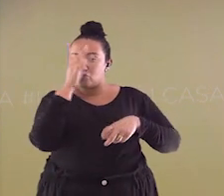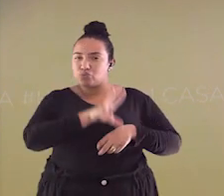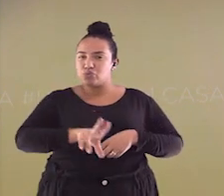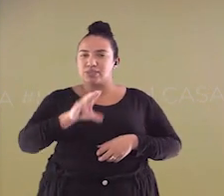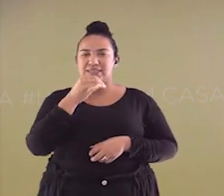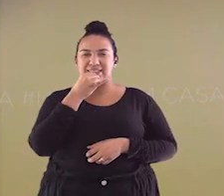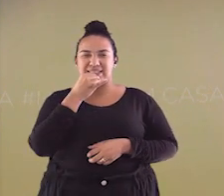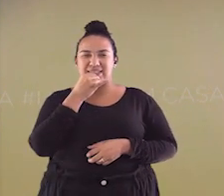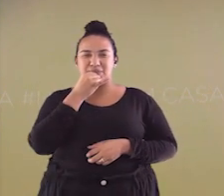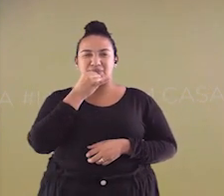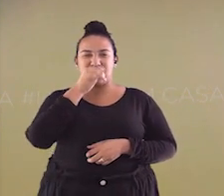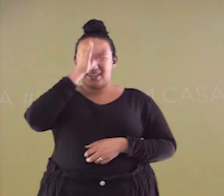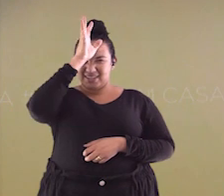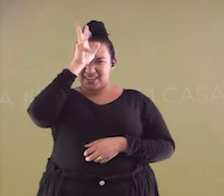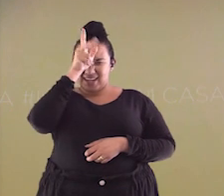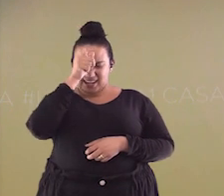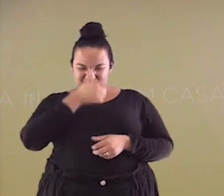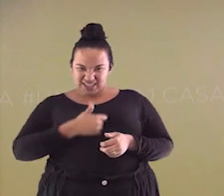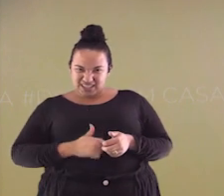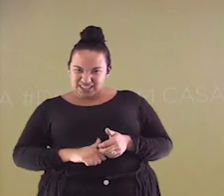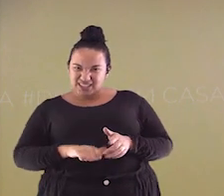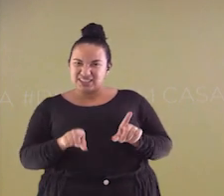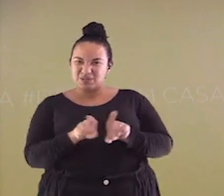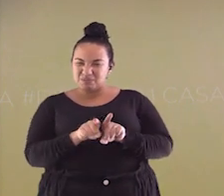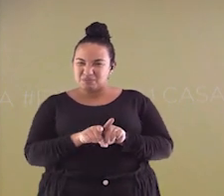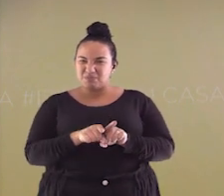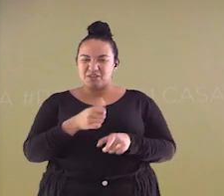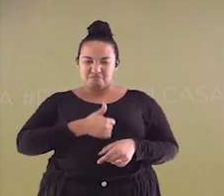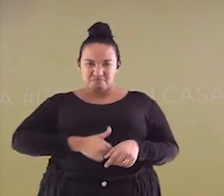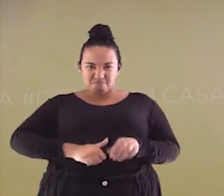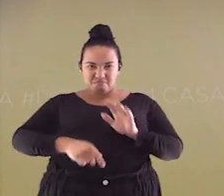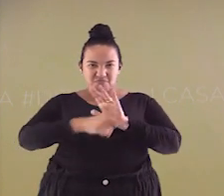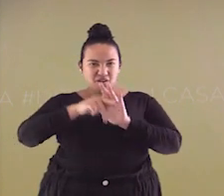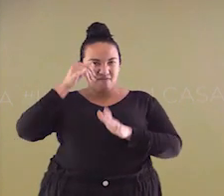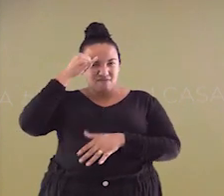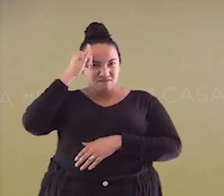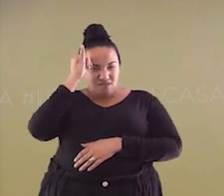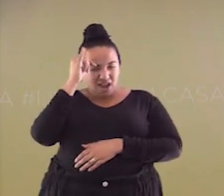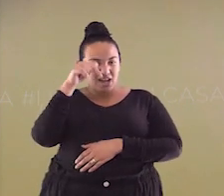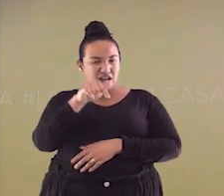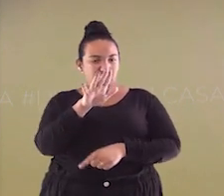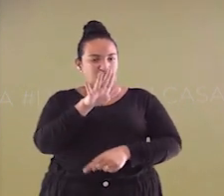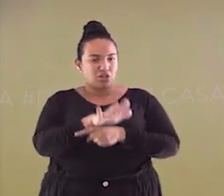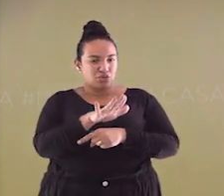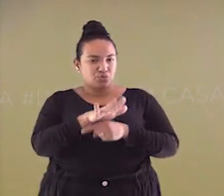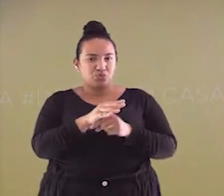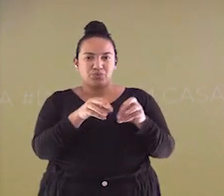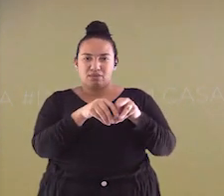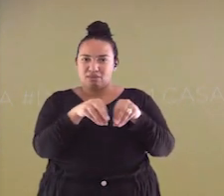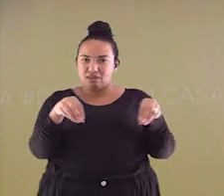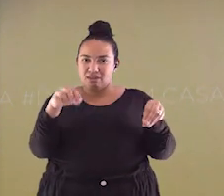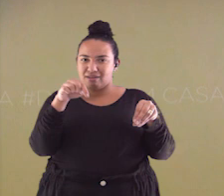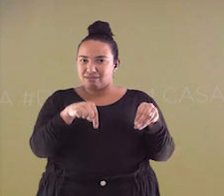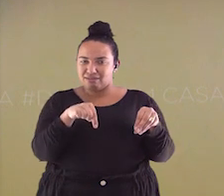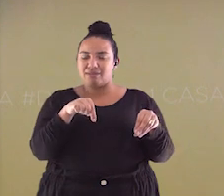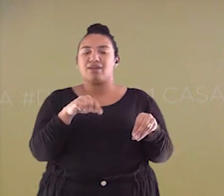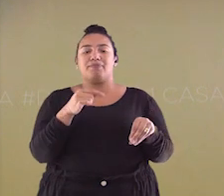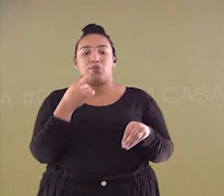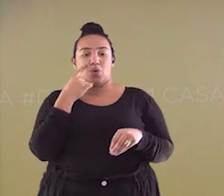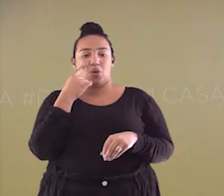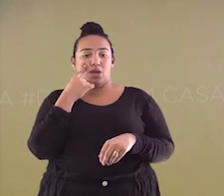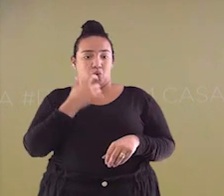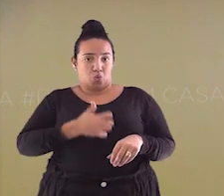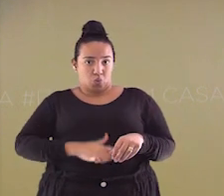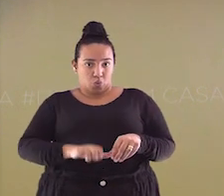utilizar fezes de galinha e vaca para a nutrição do solo. As fezes são chamadas de esterco, como essa daqui que